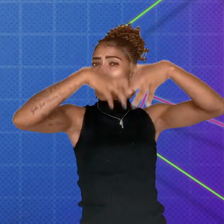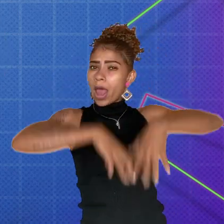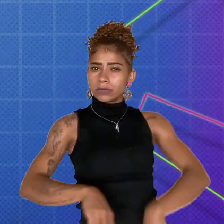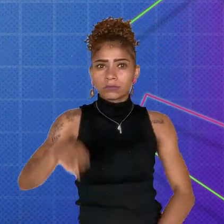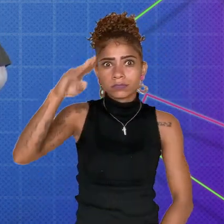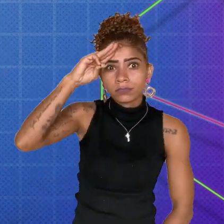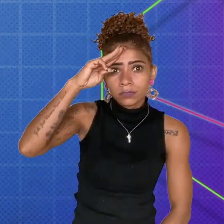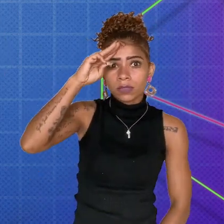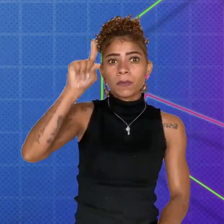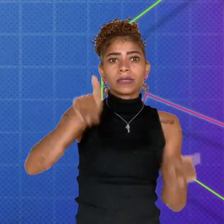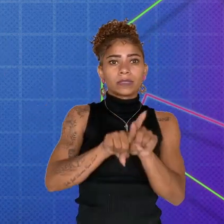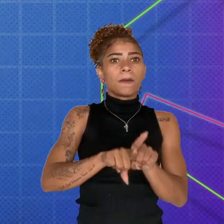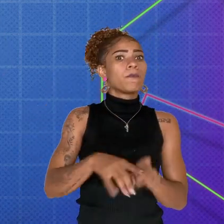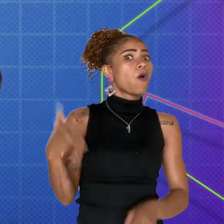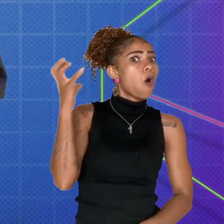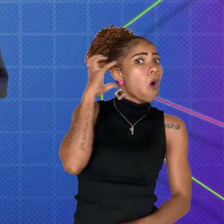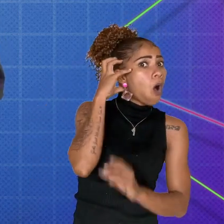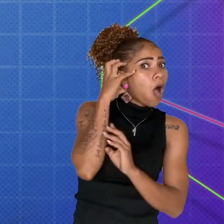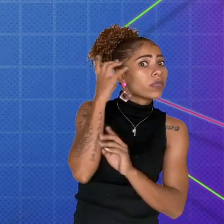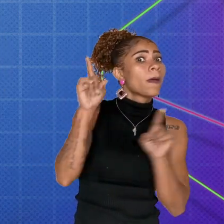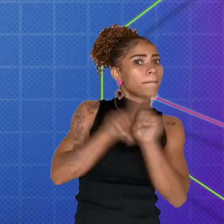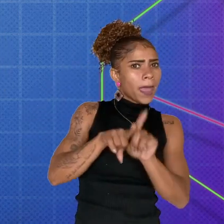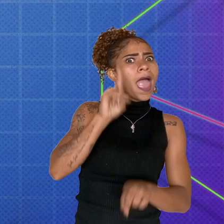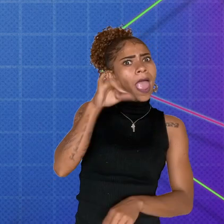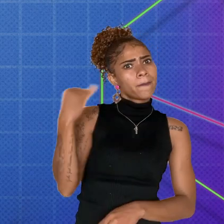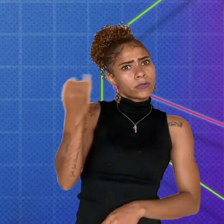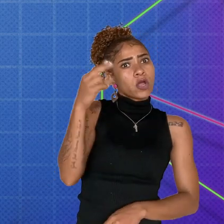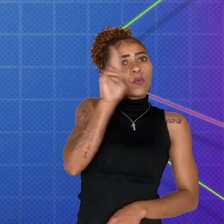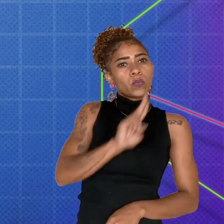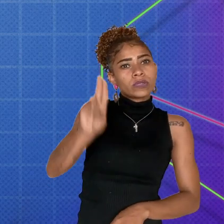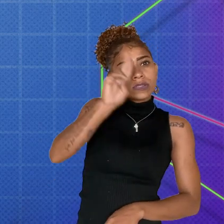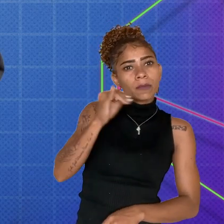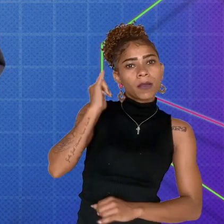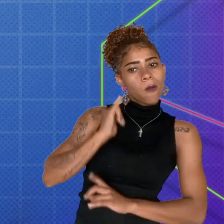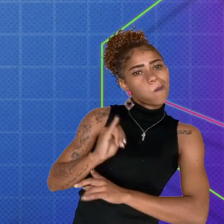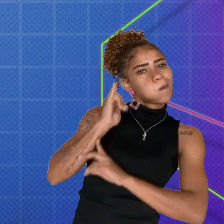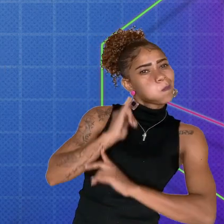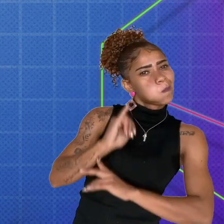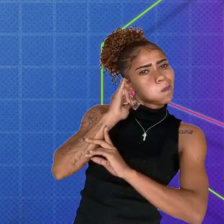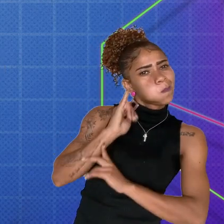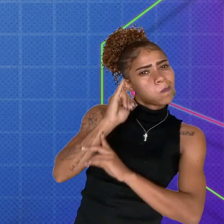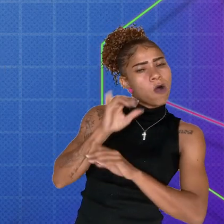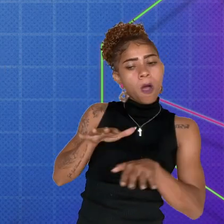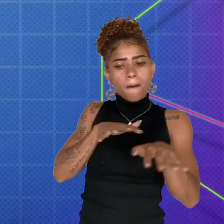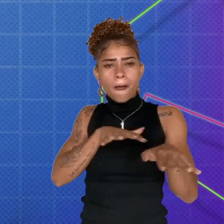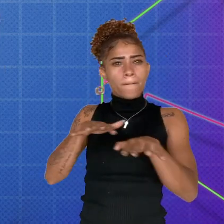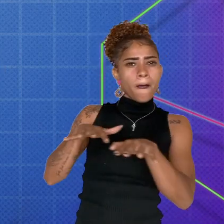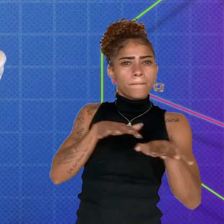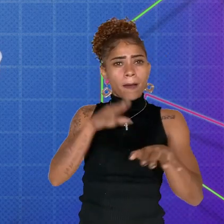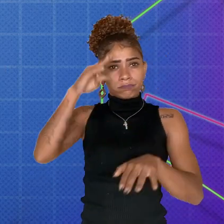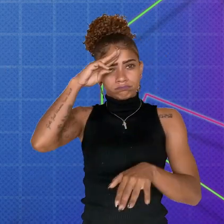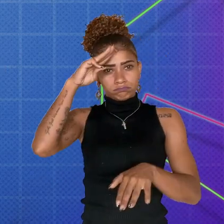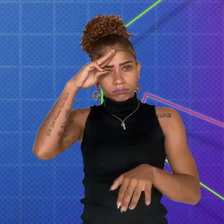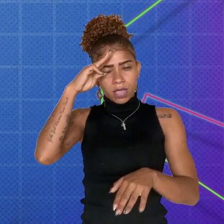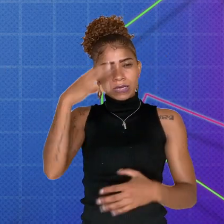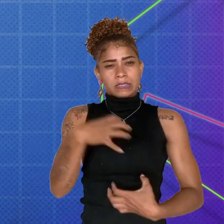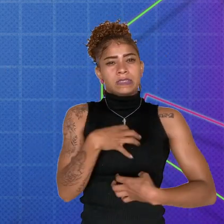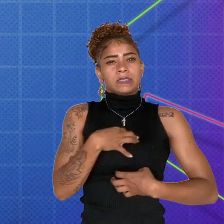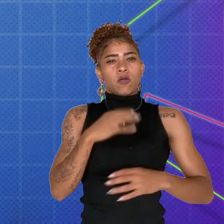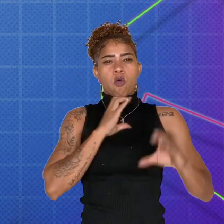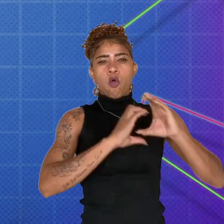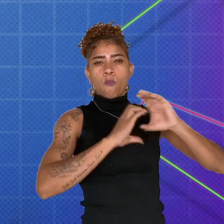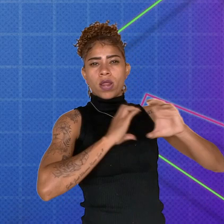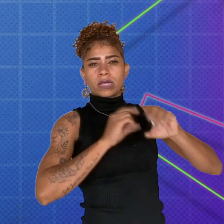situação militar. O som de rádios também é importante, pois pode ser usado para transmitir informações entre as tropas e para criar uma sensação